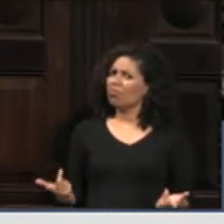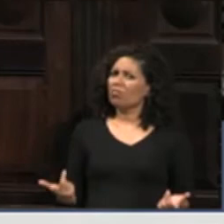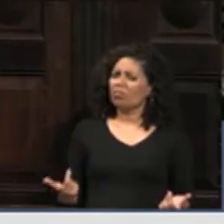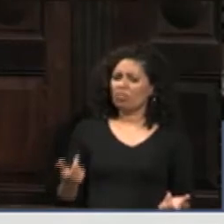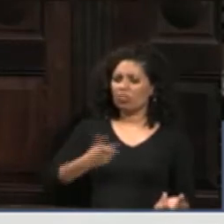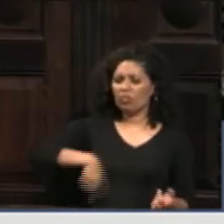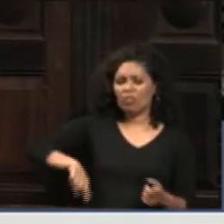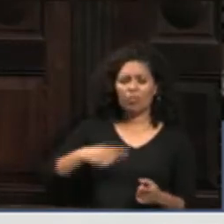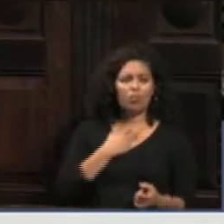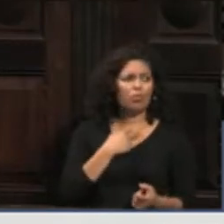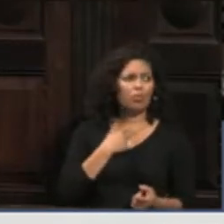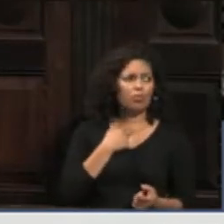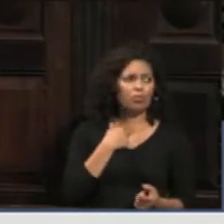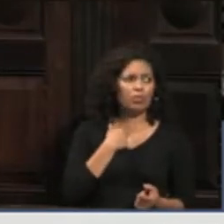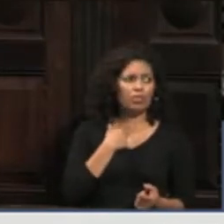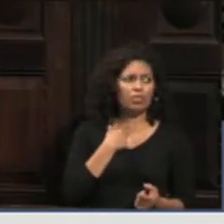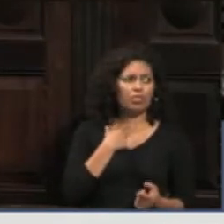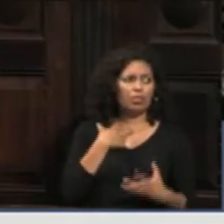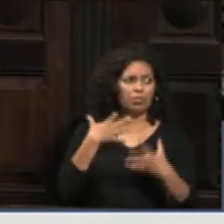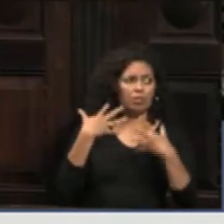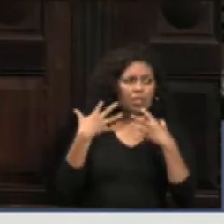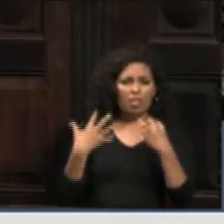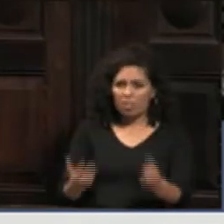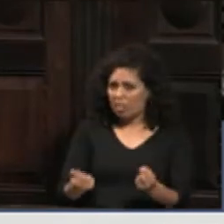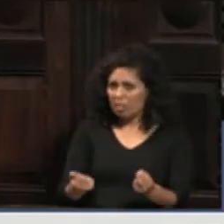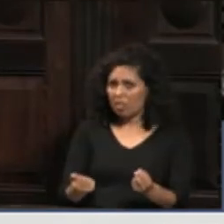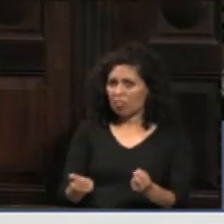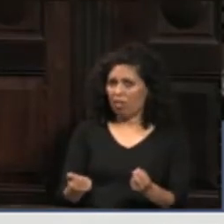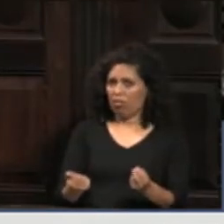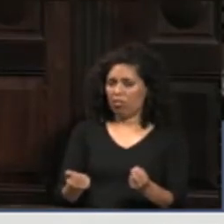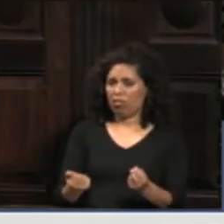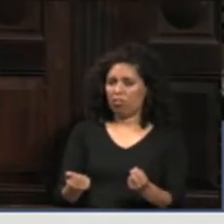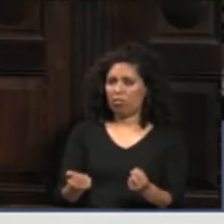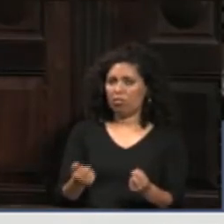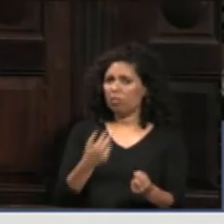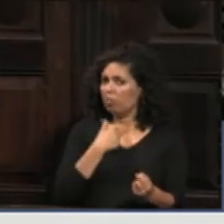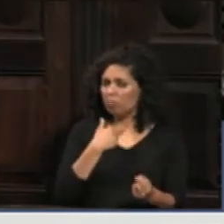alguma querer ou admitir a volta daqueles tempos,